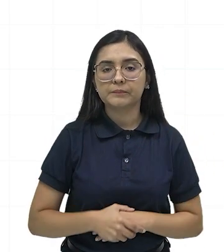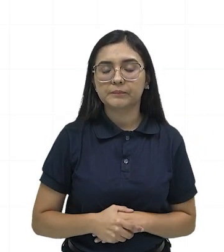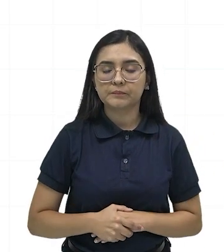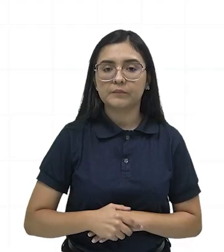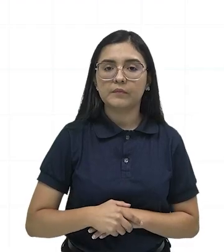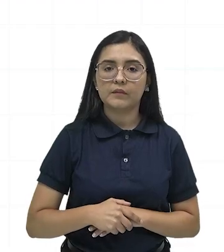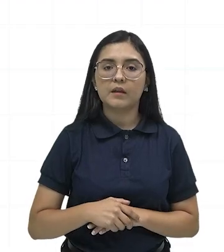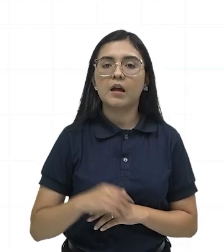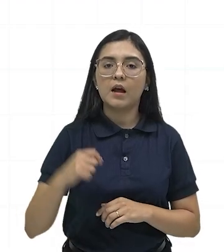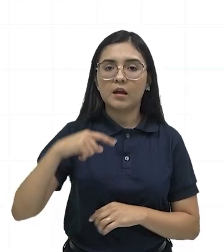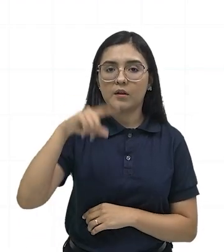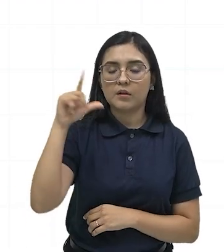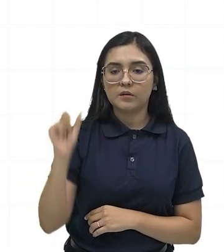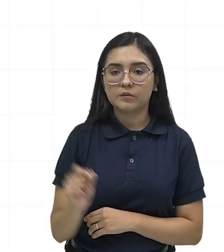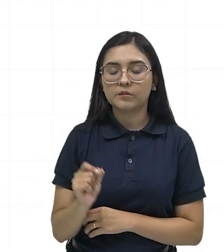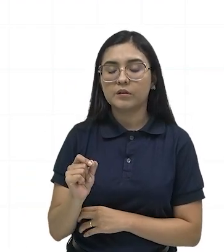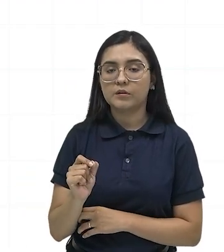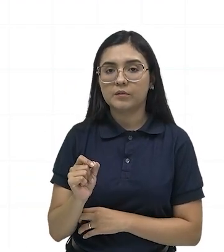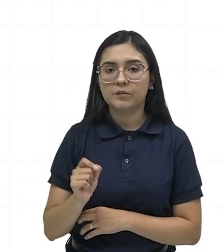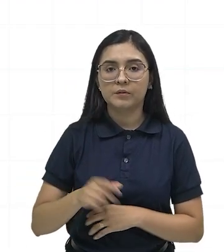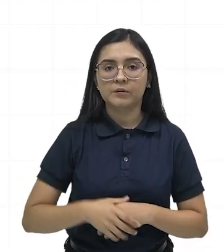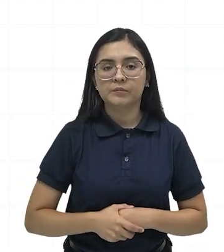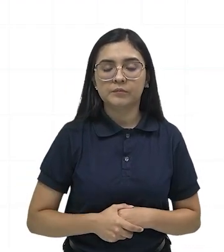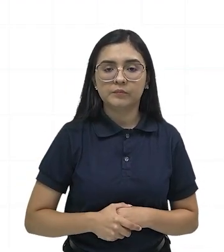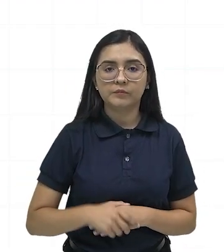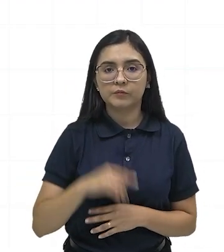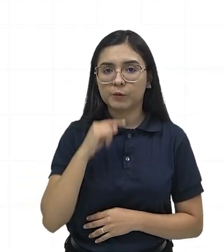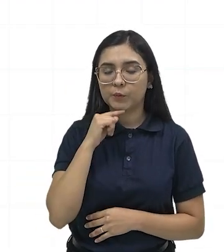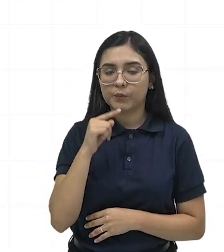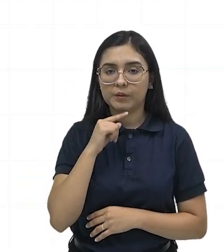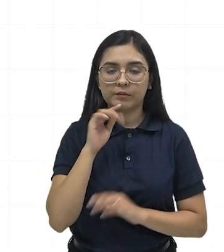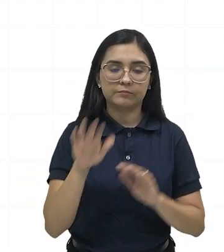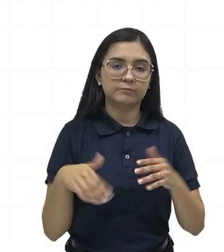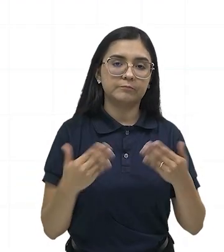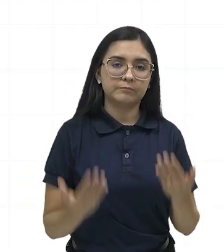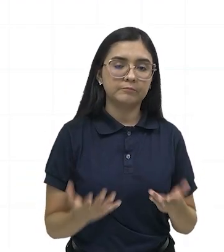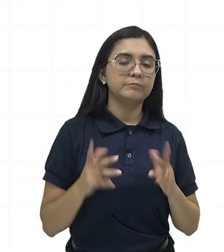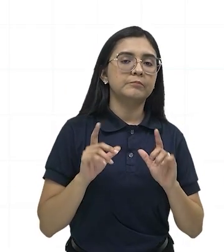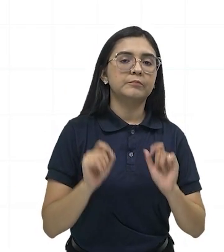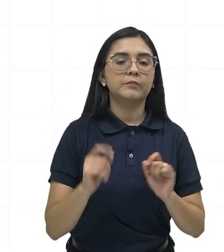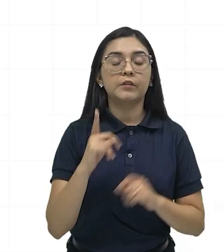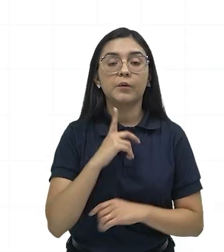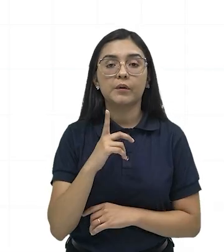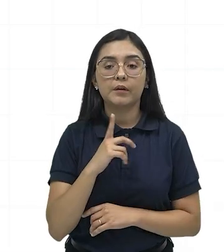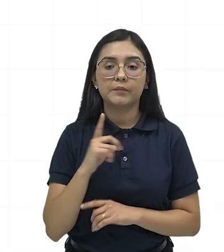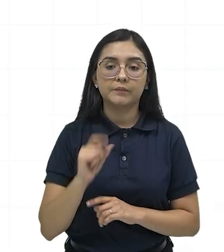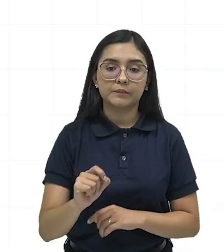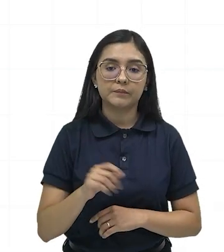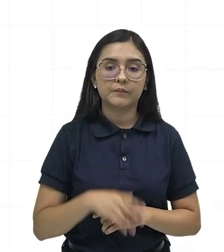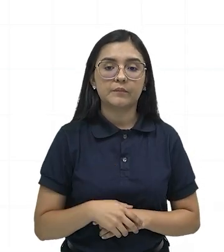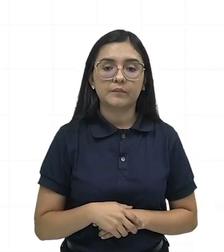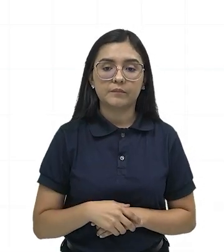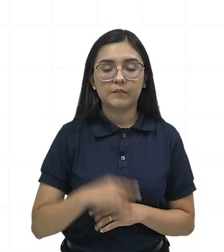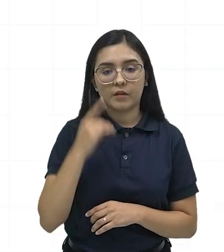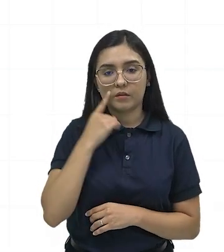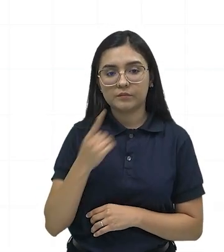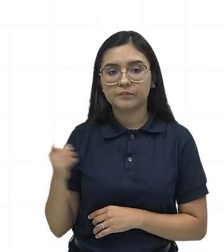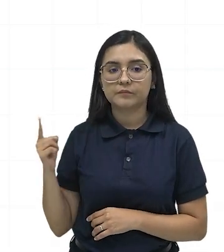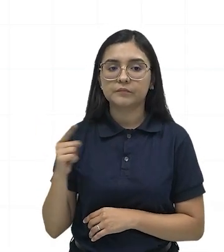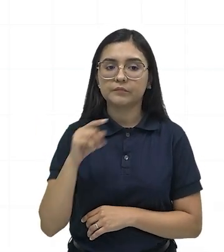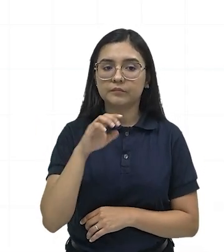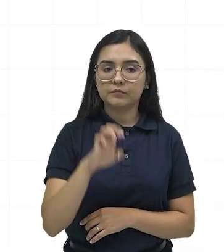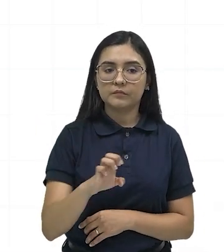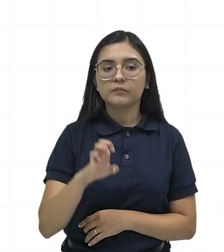vai chegar até a superfície lunar. E dessa maneira a gente tem a formação do